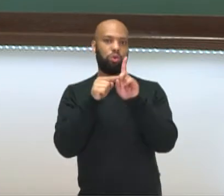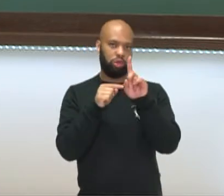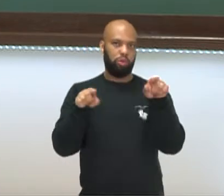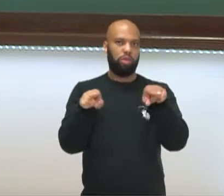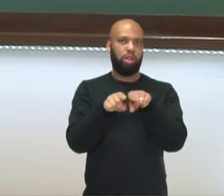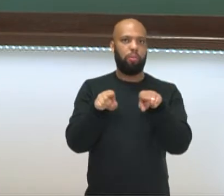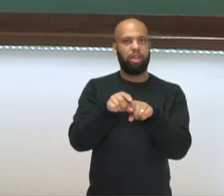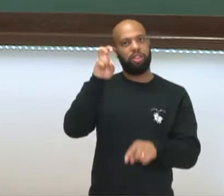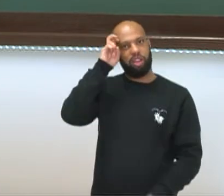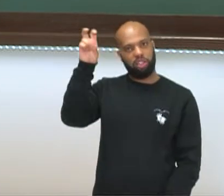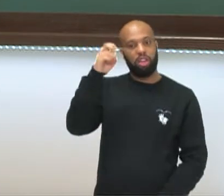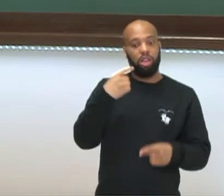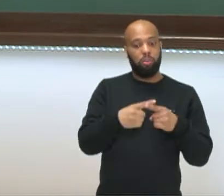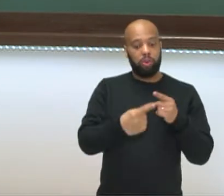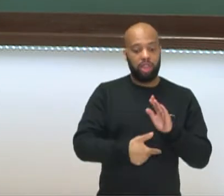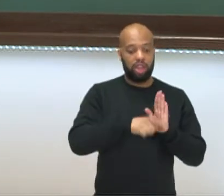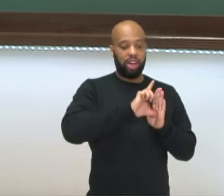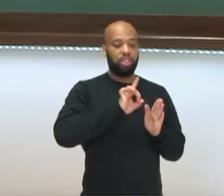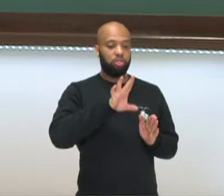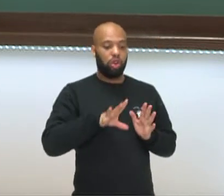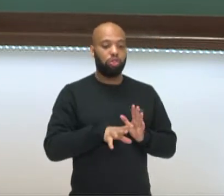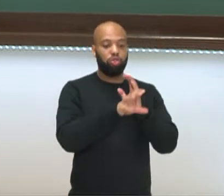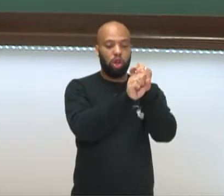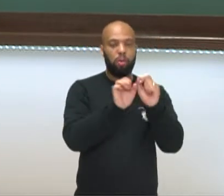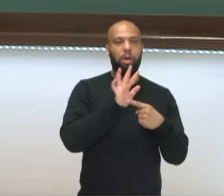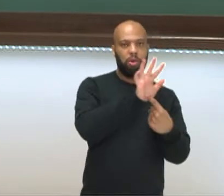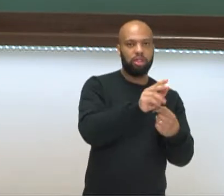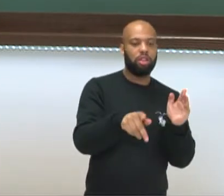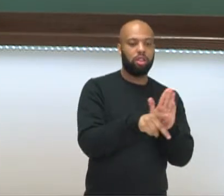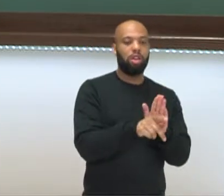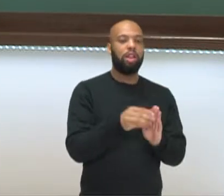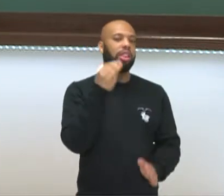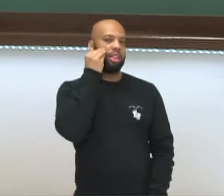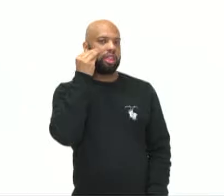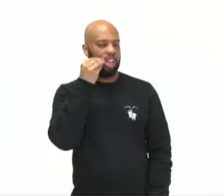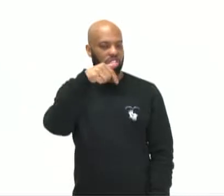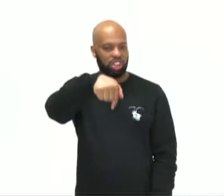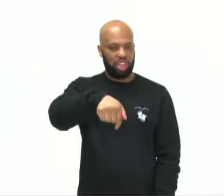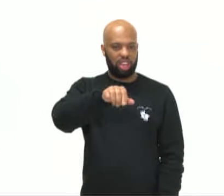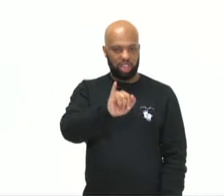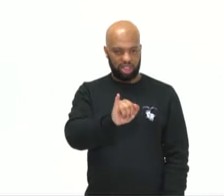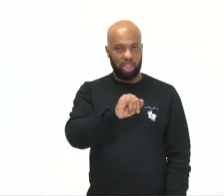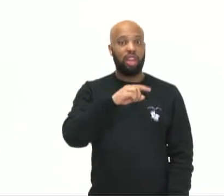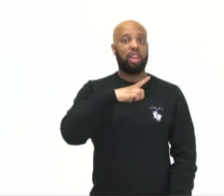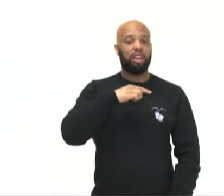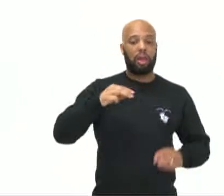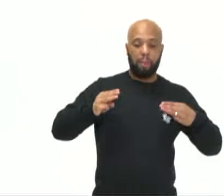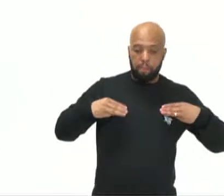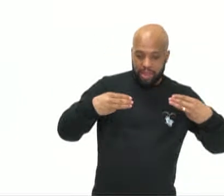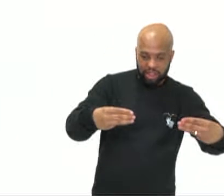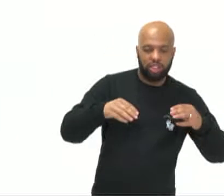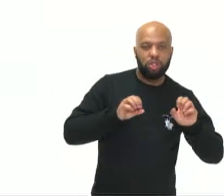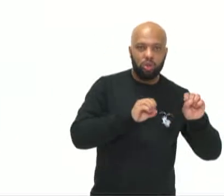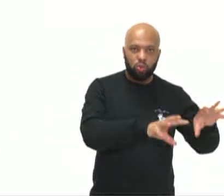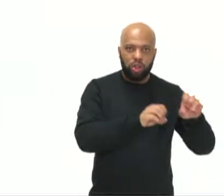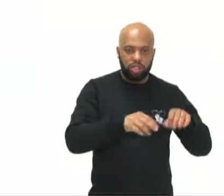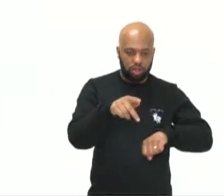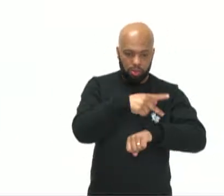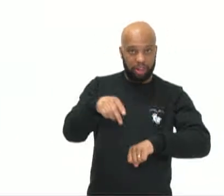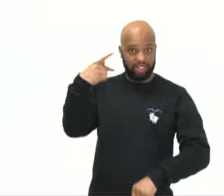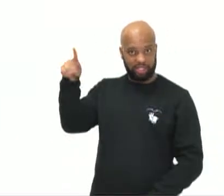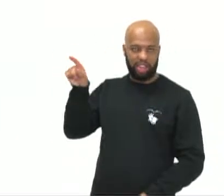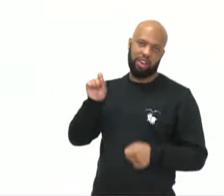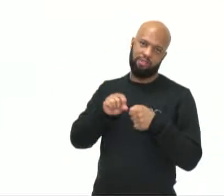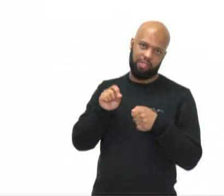então eram aferidas somente por meio desses testes de QI. A pedido do ministro da Educação do seu país, foi que o Alfred fez esses